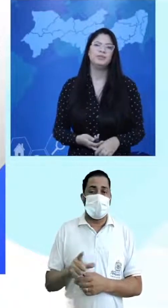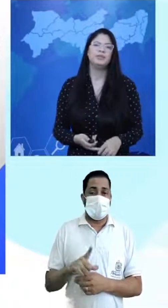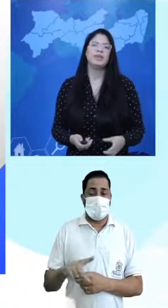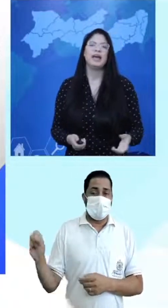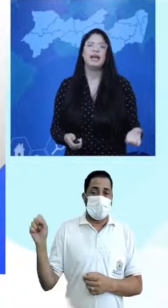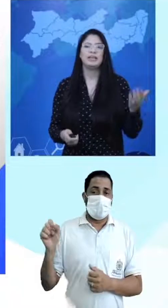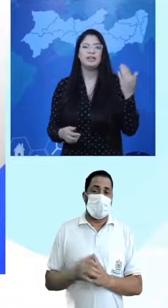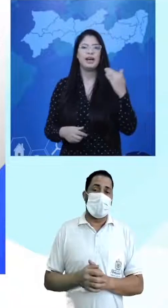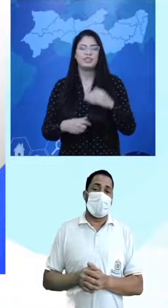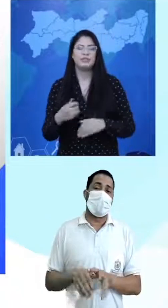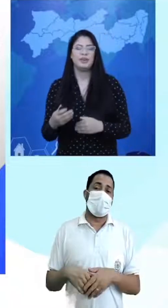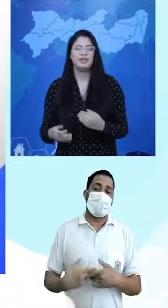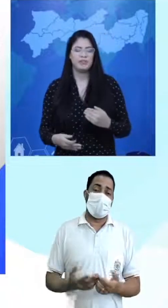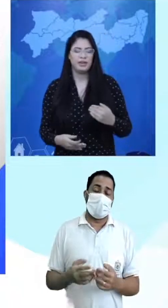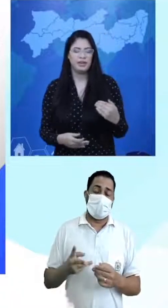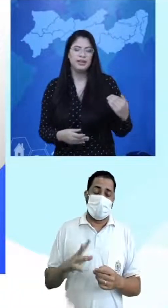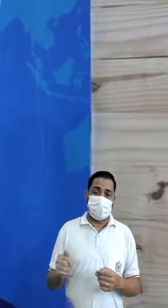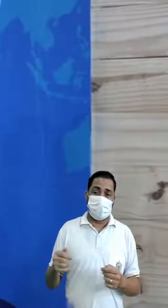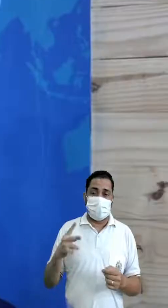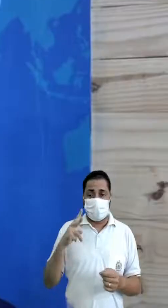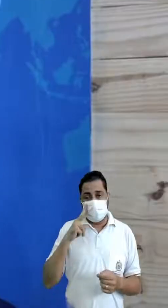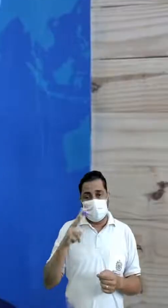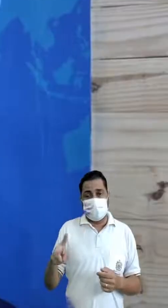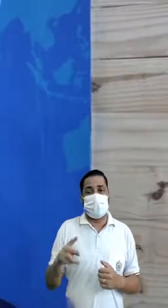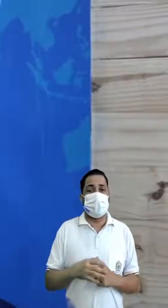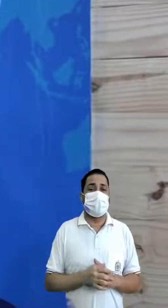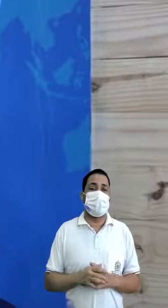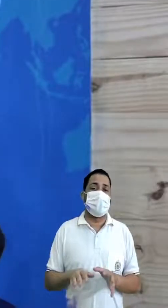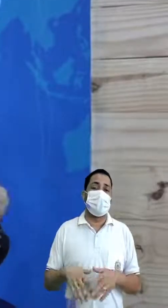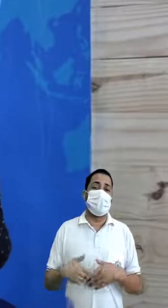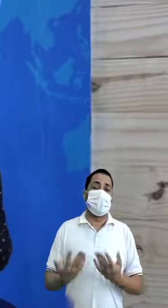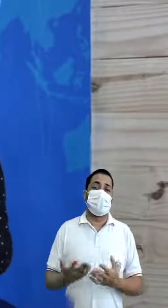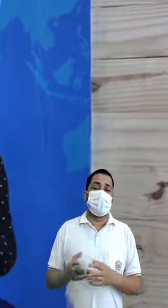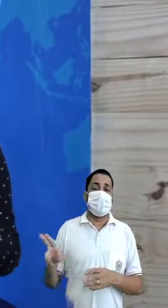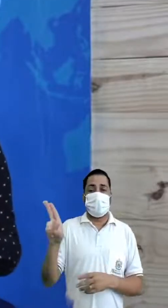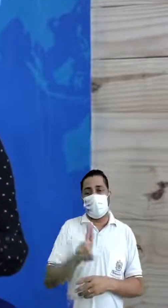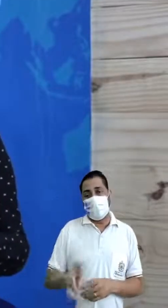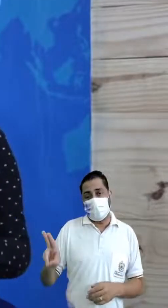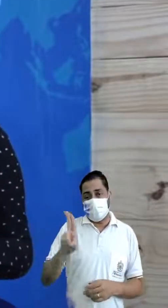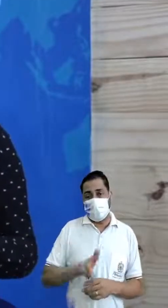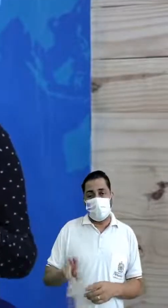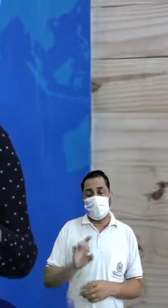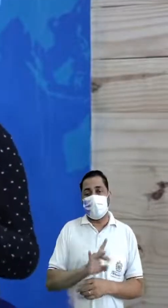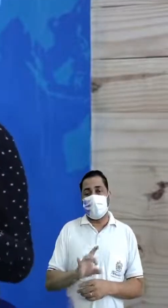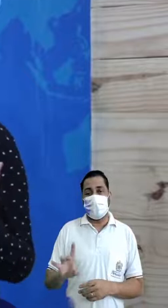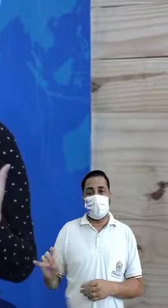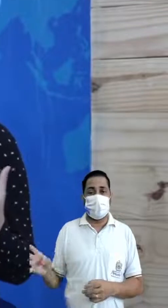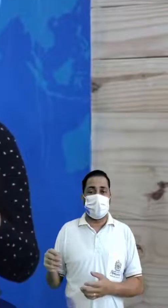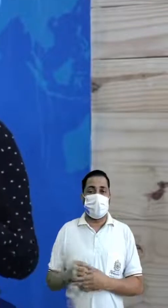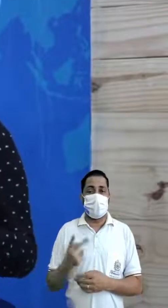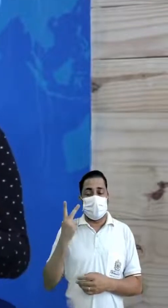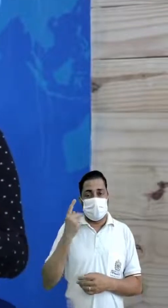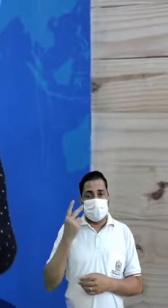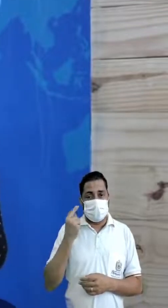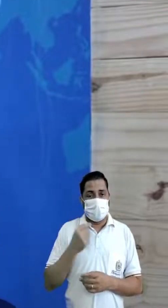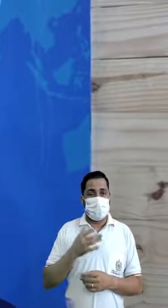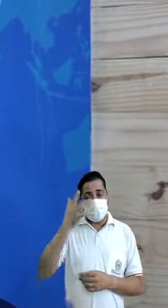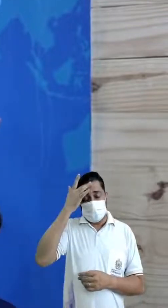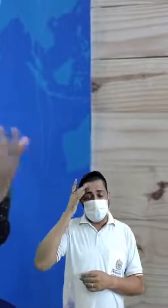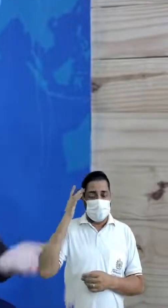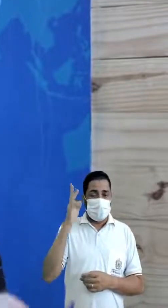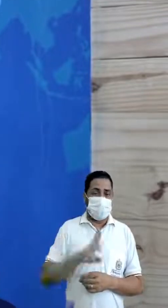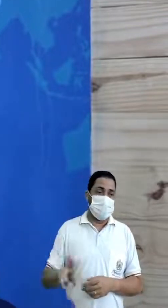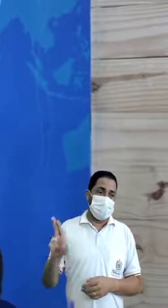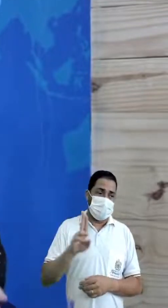certo? E aí a gente vai ver qual é a utilização para cada uma, né? Normalmente as pessoas